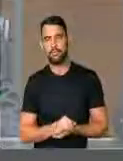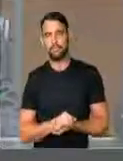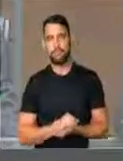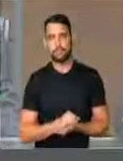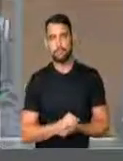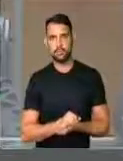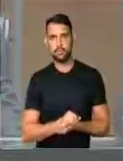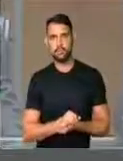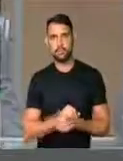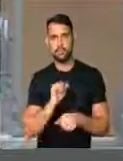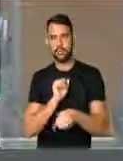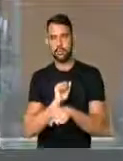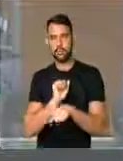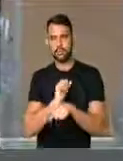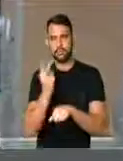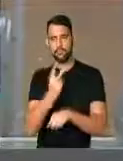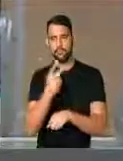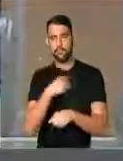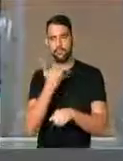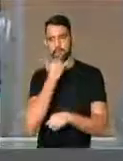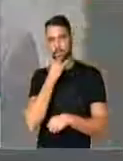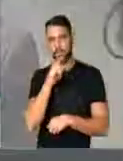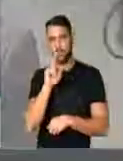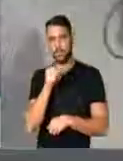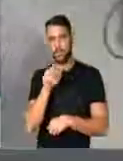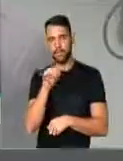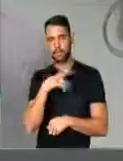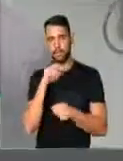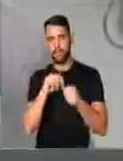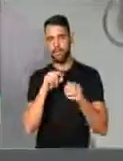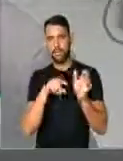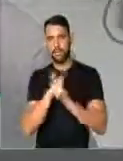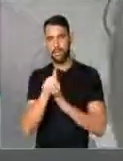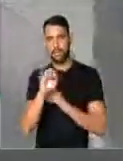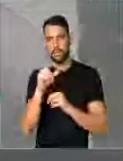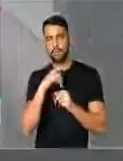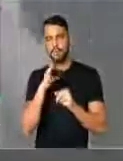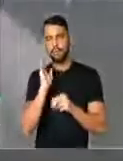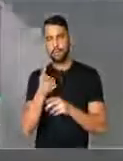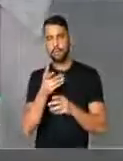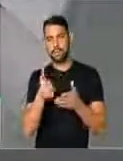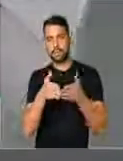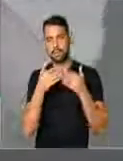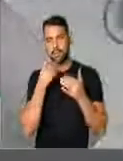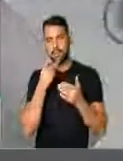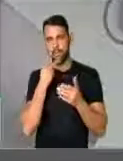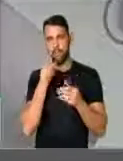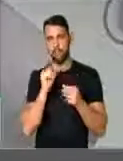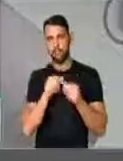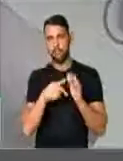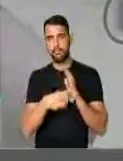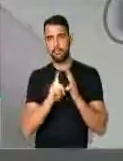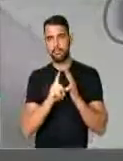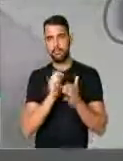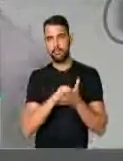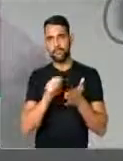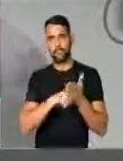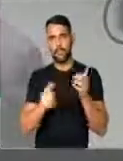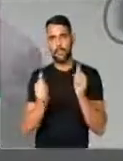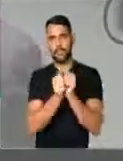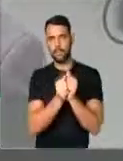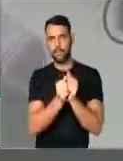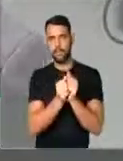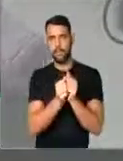É um minutinho só para cada um. Eu peço desculpa à deputada Elisiane Gama, que estava fazendo a questão de ordem, já dizendo de antemão que subscrevo com